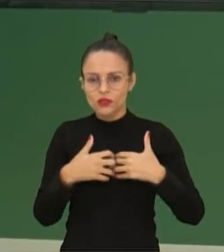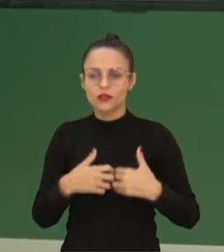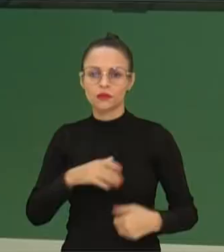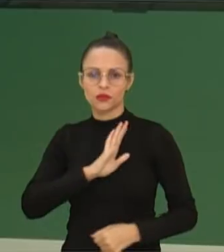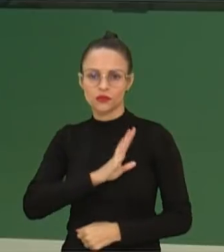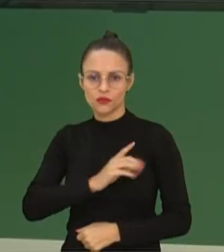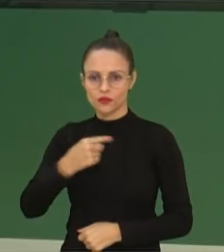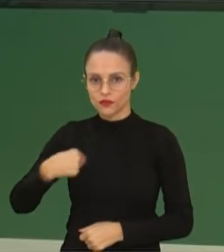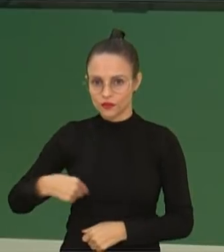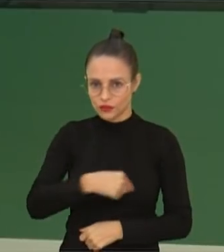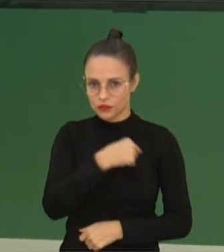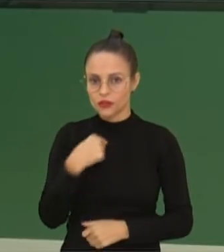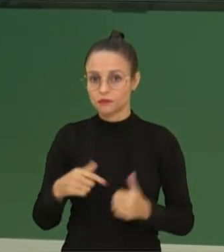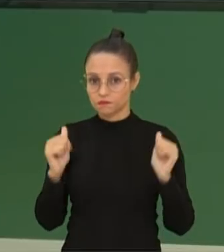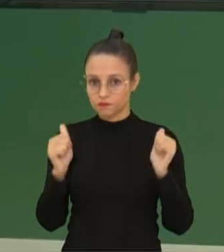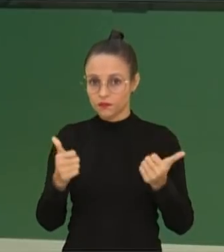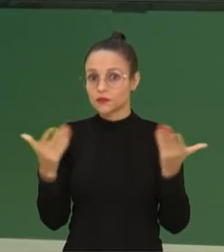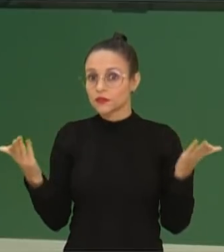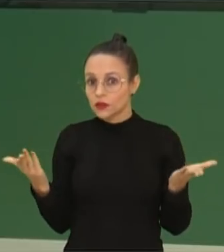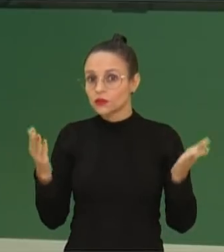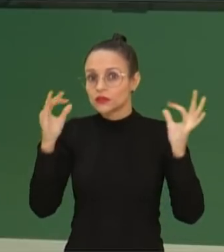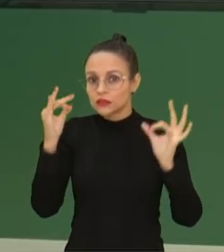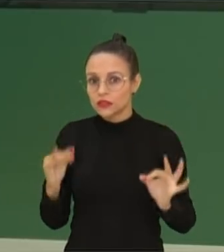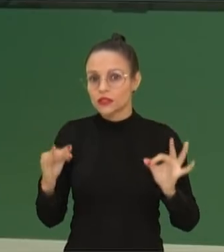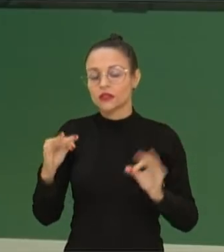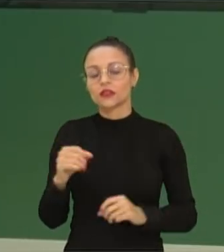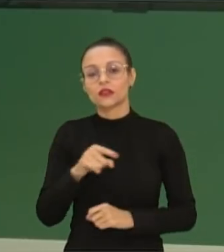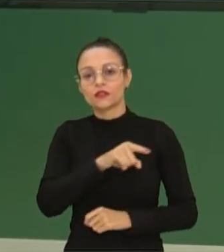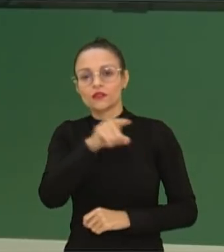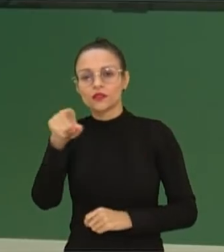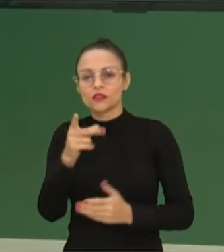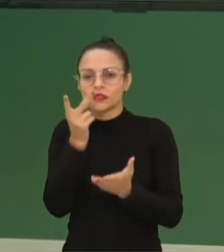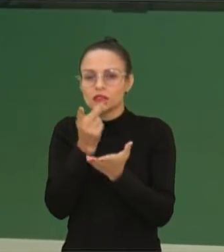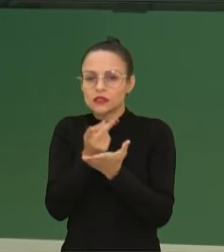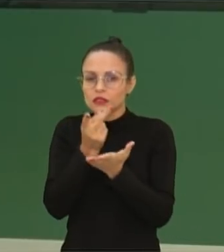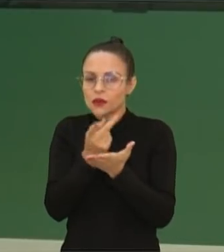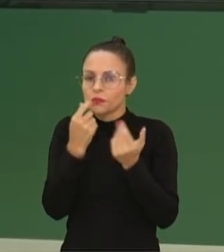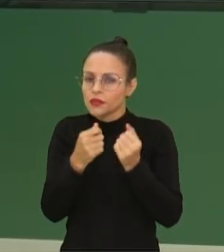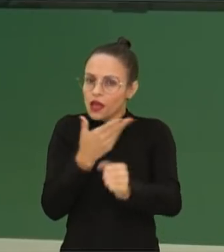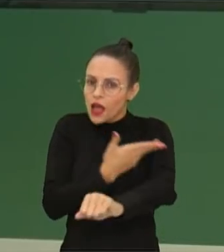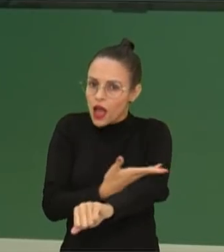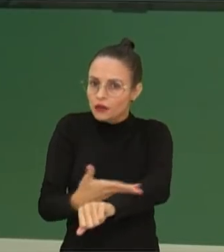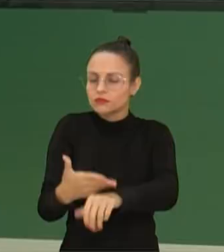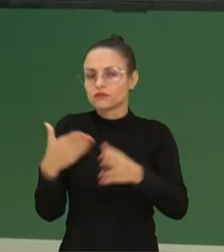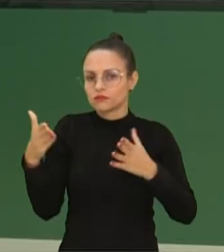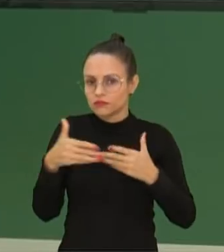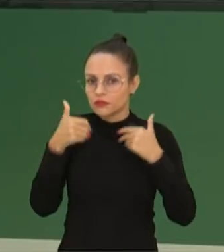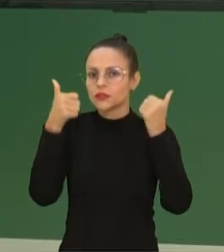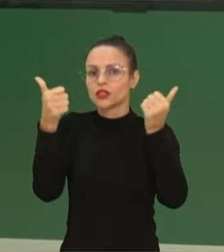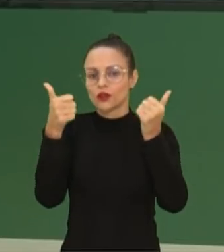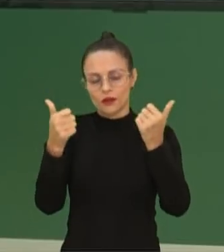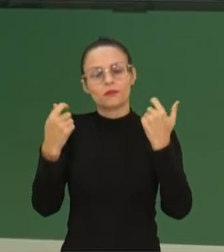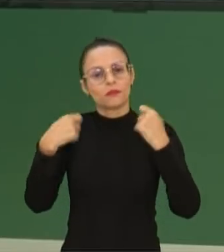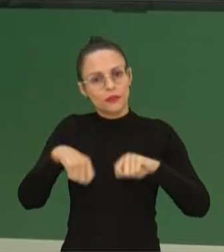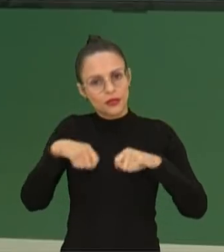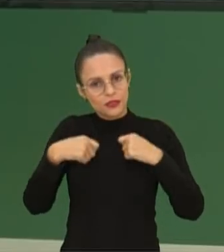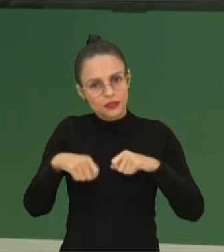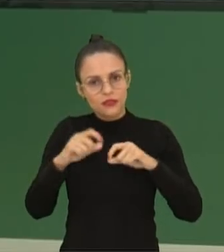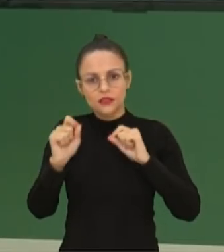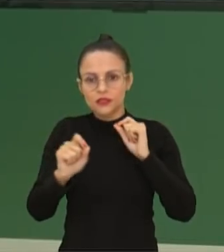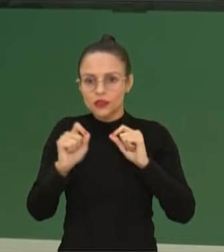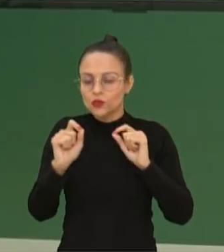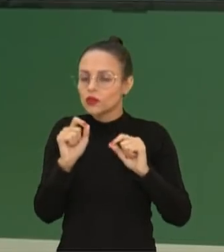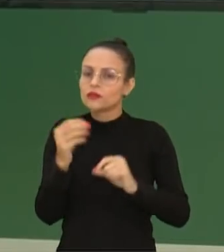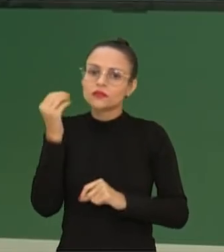sistema cardiovascular, tá? Então, com certeza, sempre nós temos hábitos a melhorar, né? E a gente precisa buscar